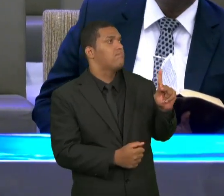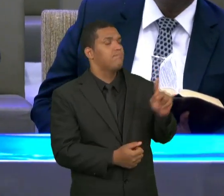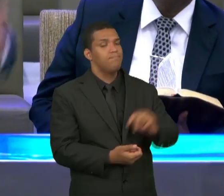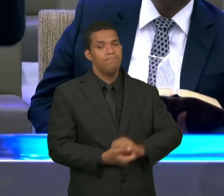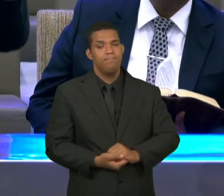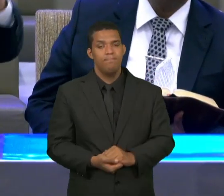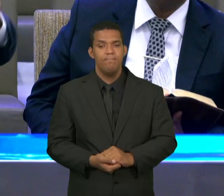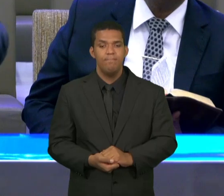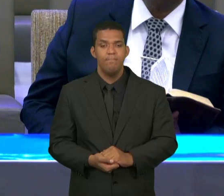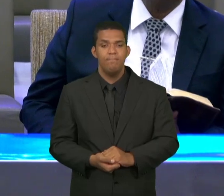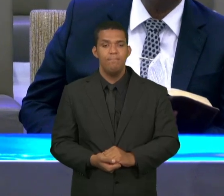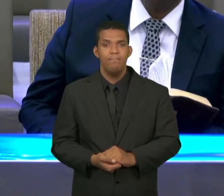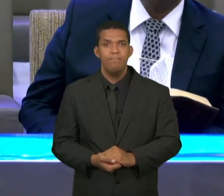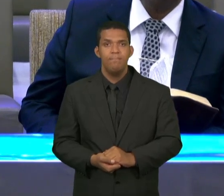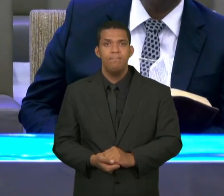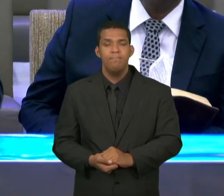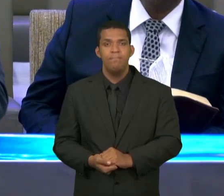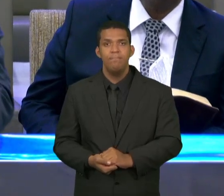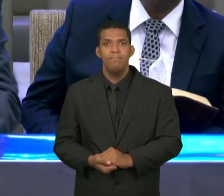Agora,